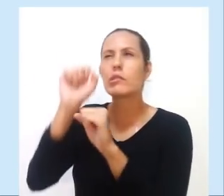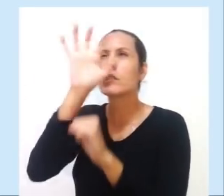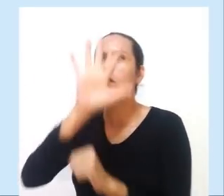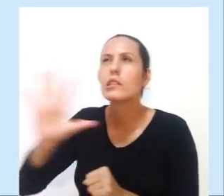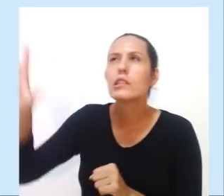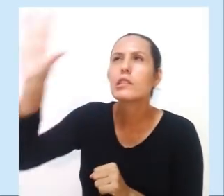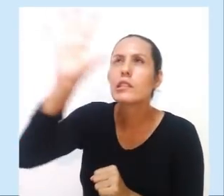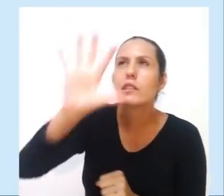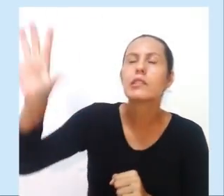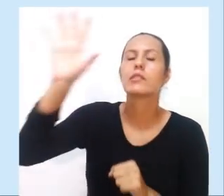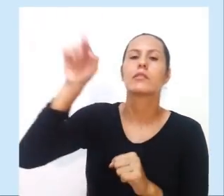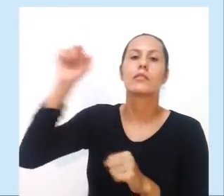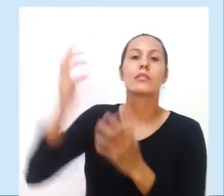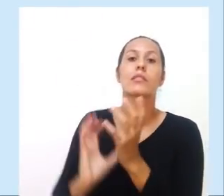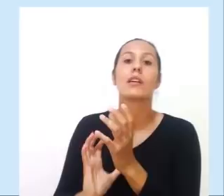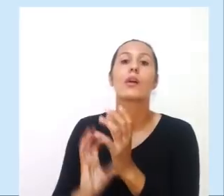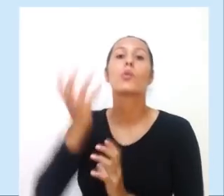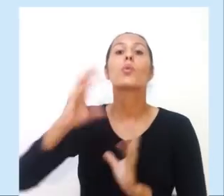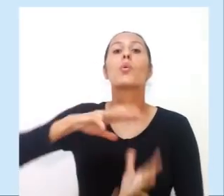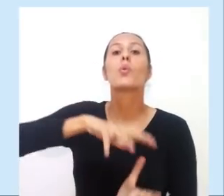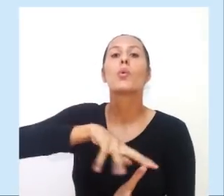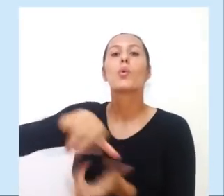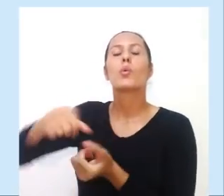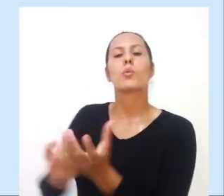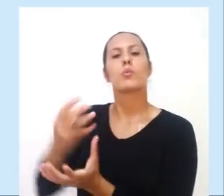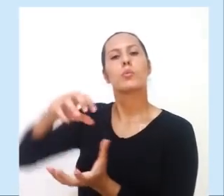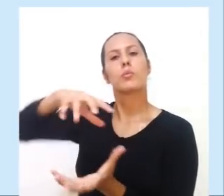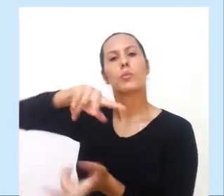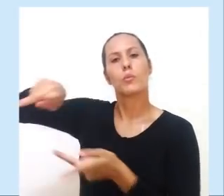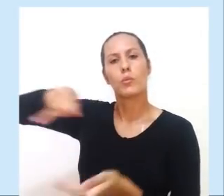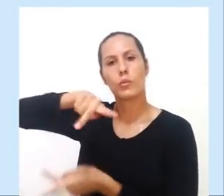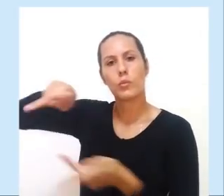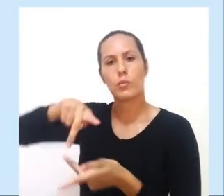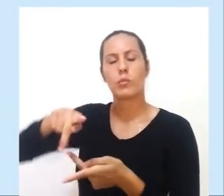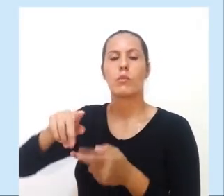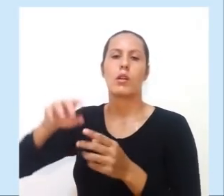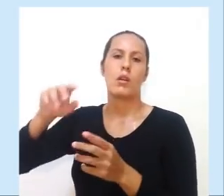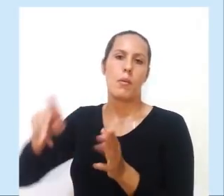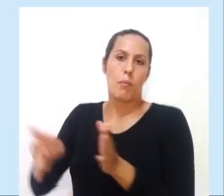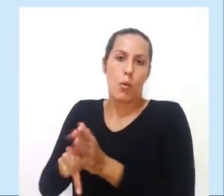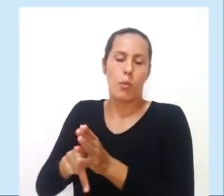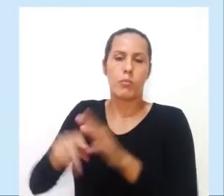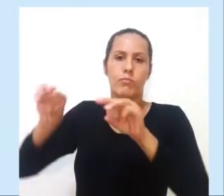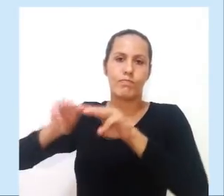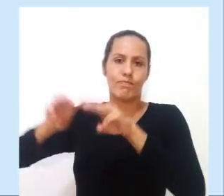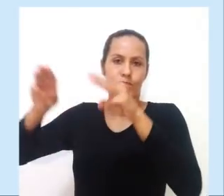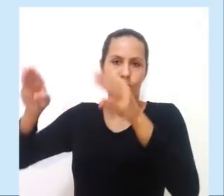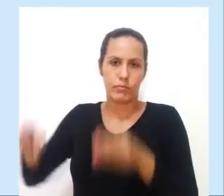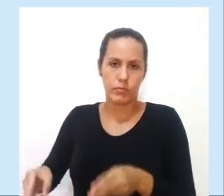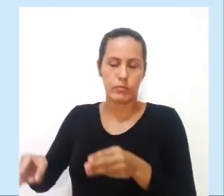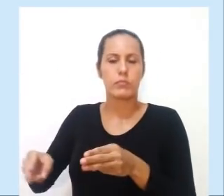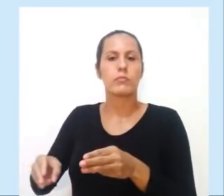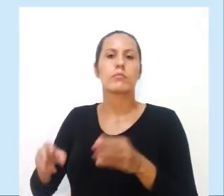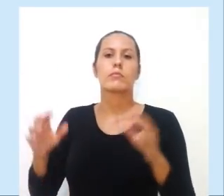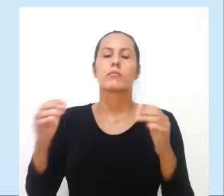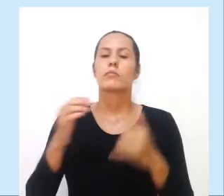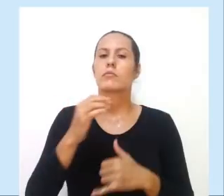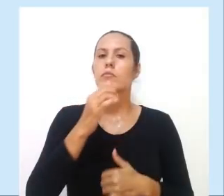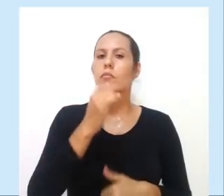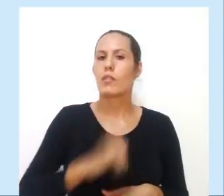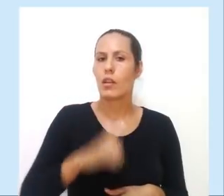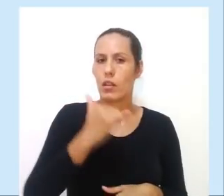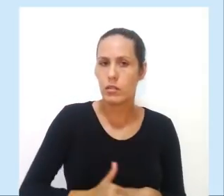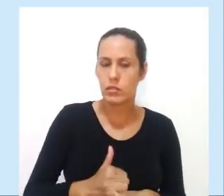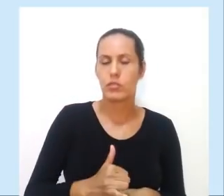é justamente quando ocorre isso aí nos polos, esse fenômeno magnético da